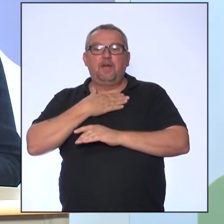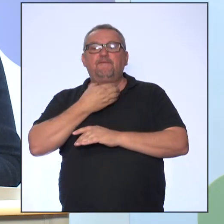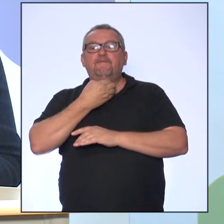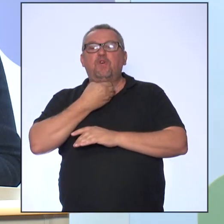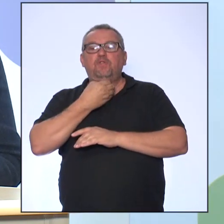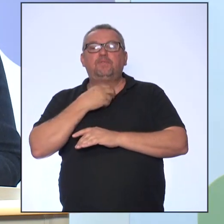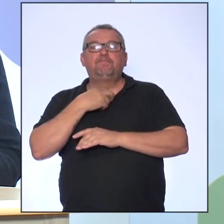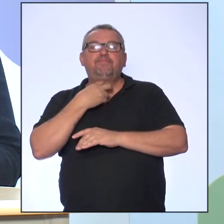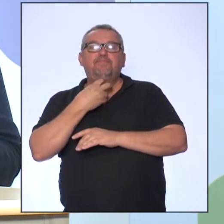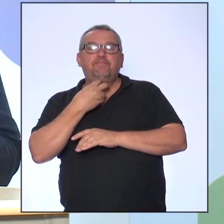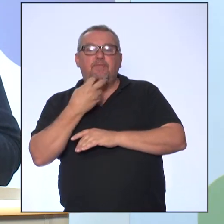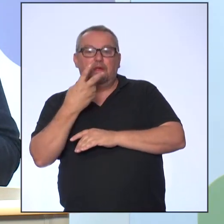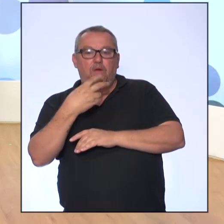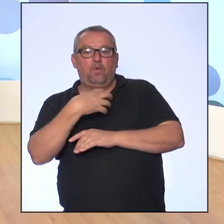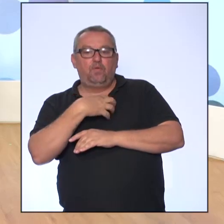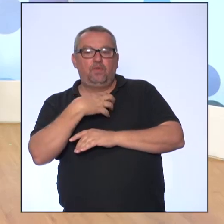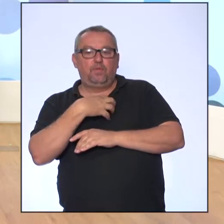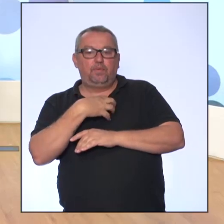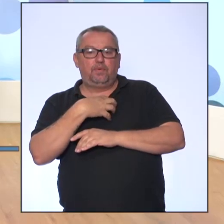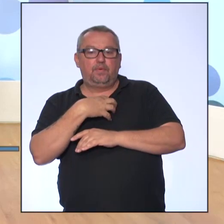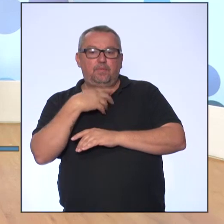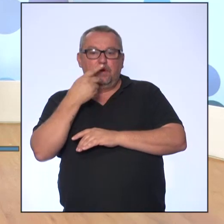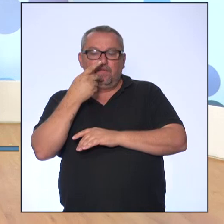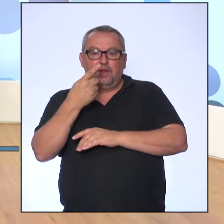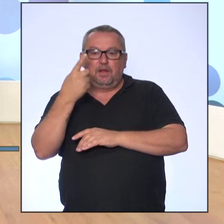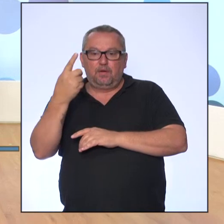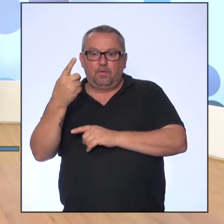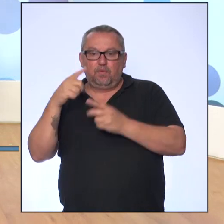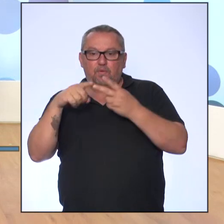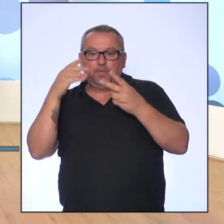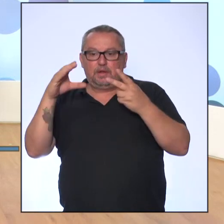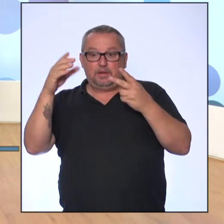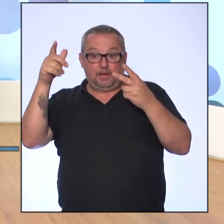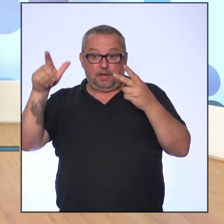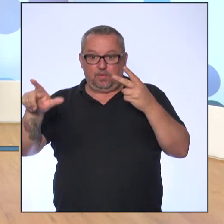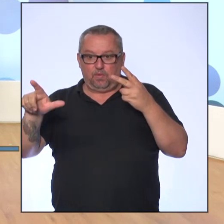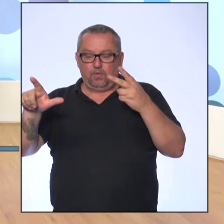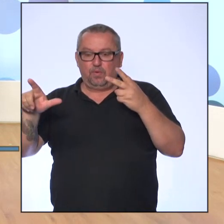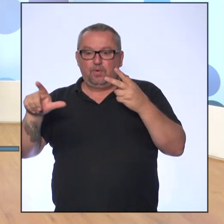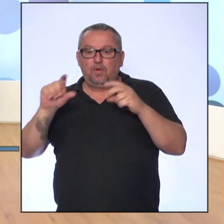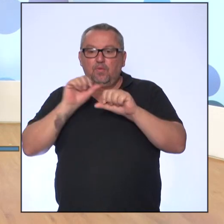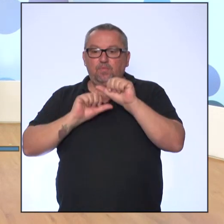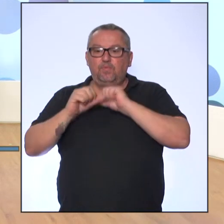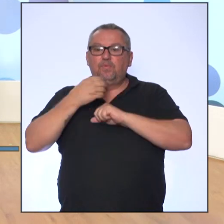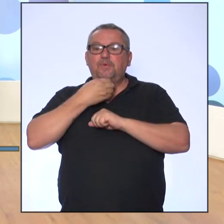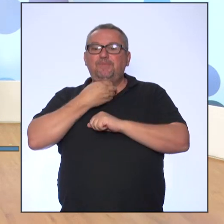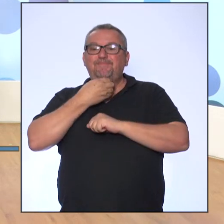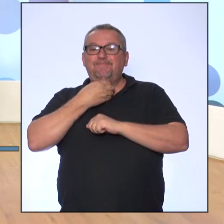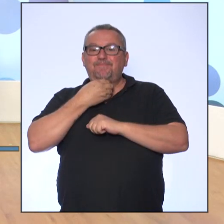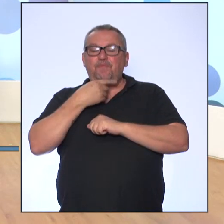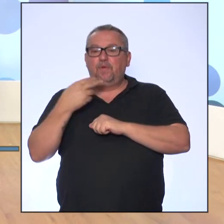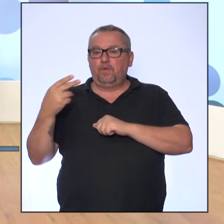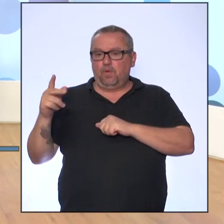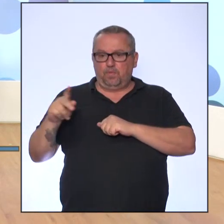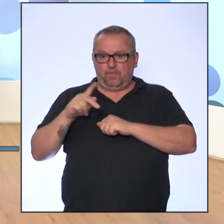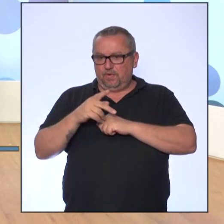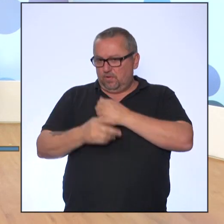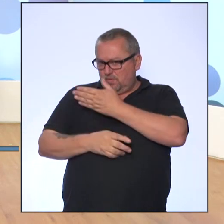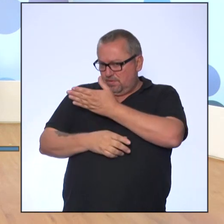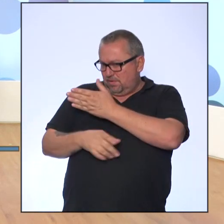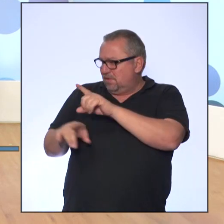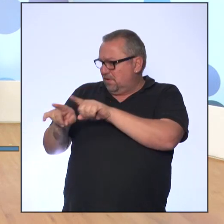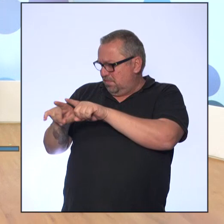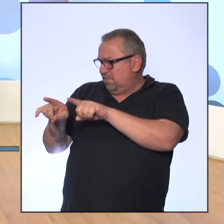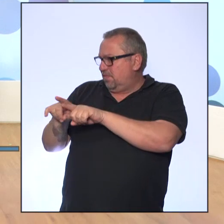um, né? O meu timbre para falar é um e para cantar ele é outro, certo? Assim como o seu, professor, o seu timbre é